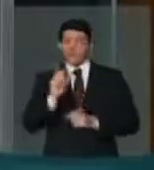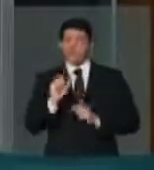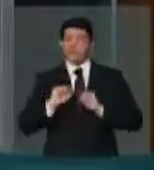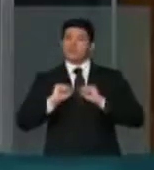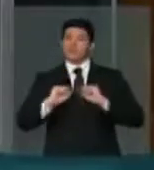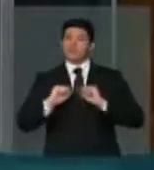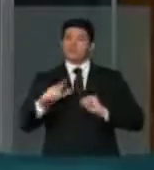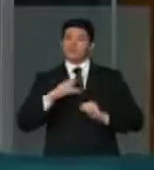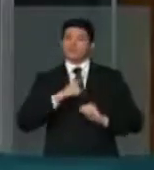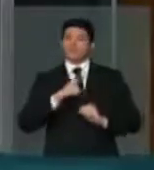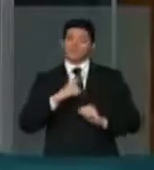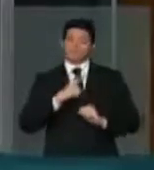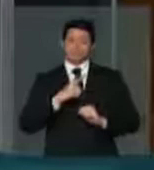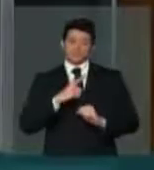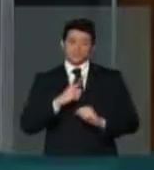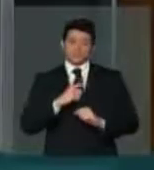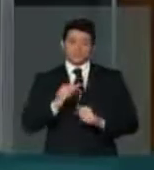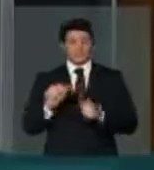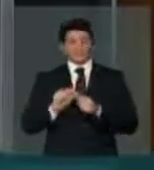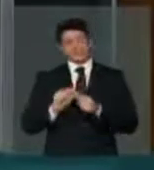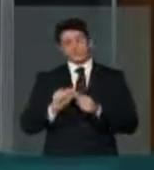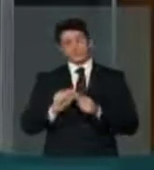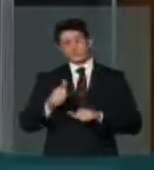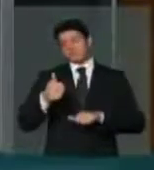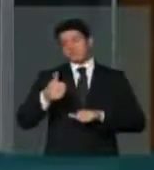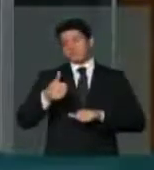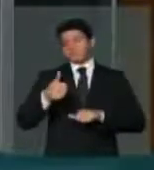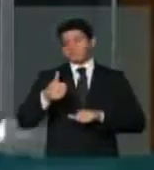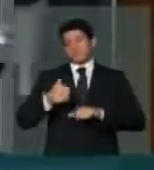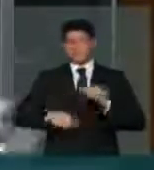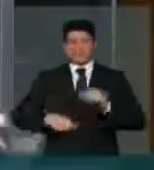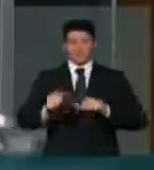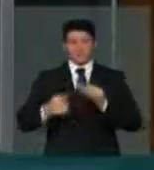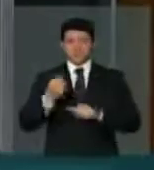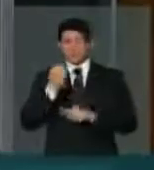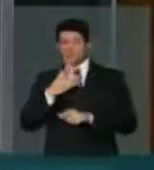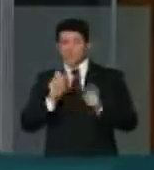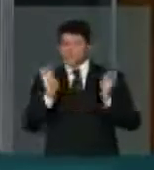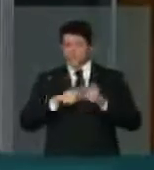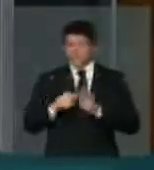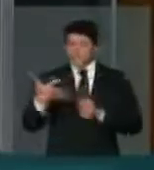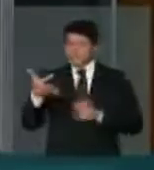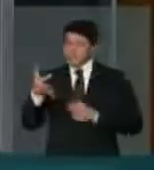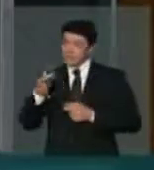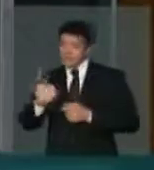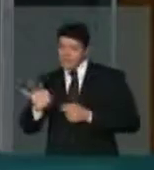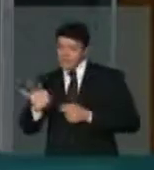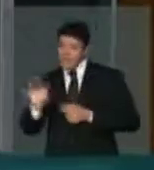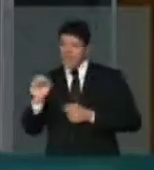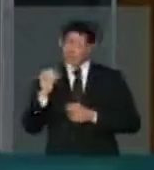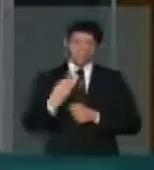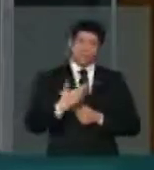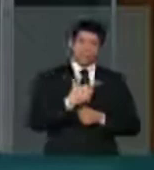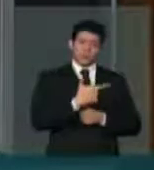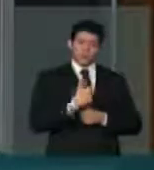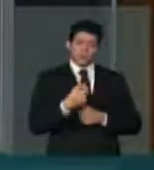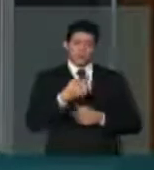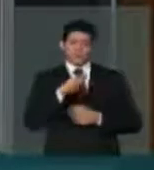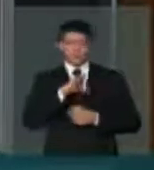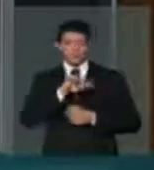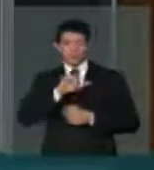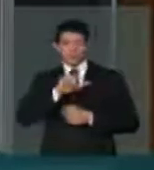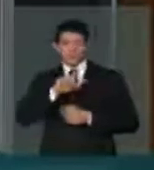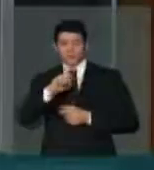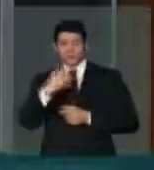arrecadar, em uma avaliação que não seja otimista, de 10 a 20 milhões com esse tipo, bilhões com esse tipo